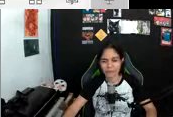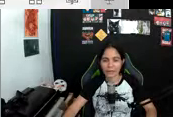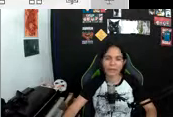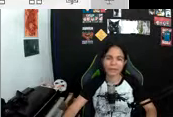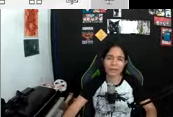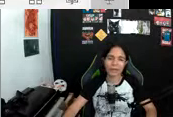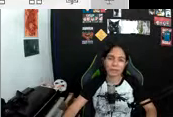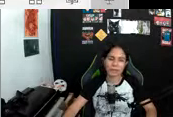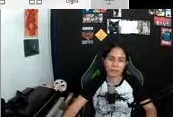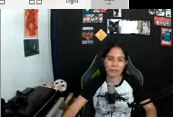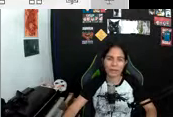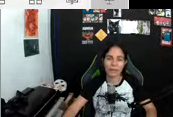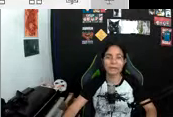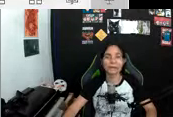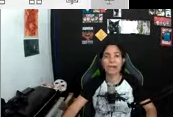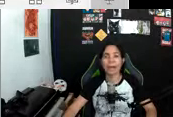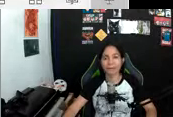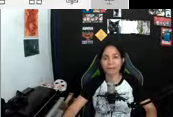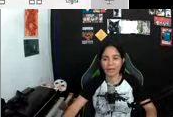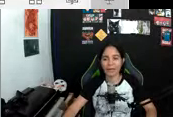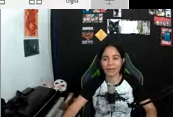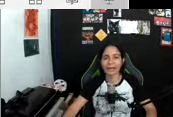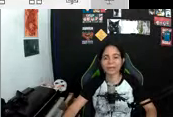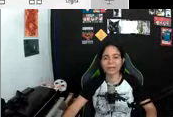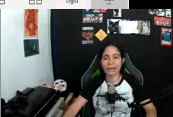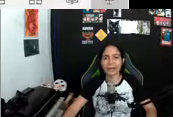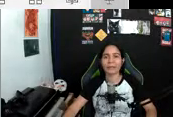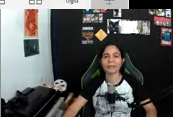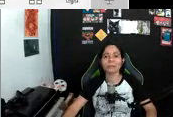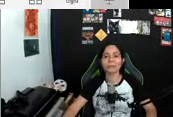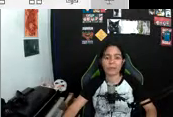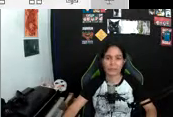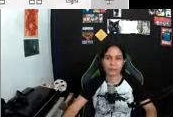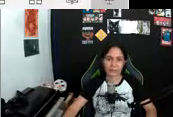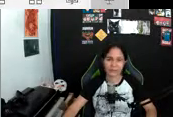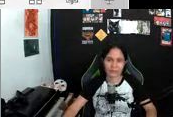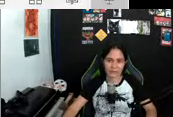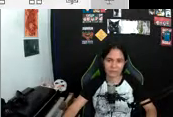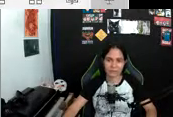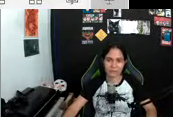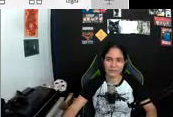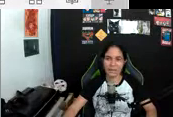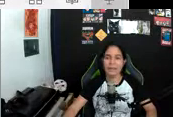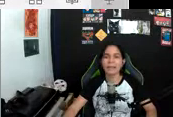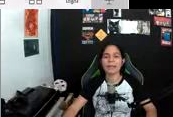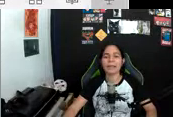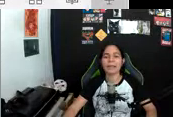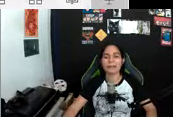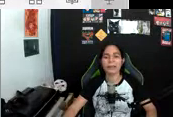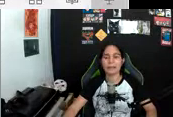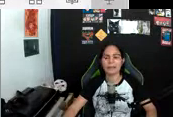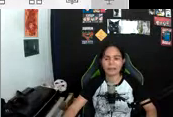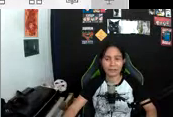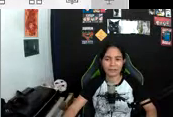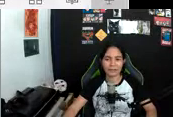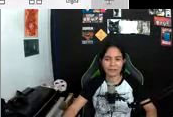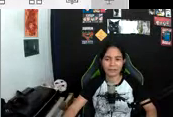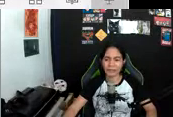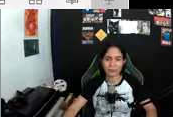e o paciente. Dentro dos profissionais, a enfermagem se faz muito presente, tá? E aí